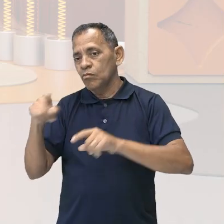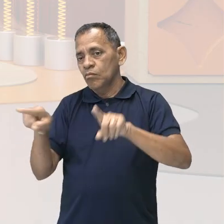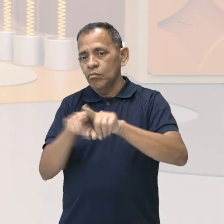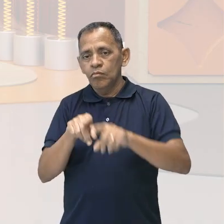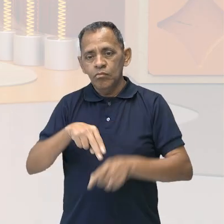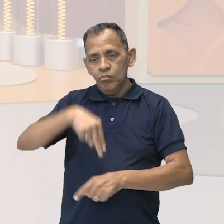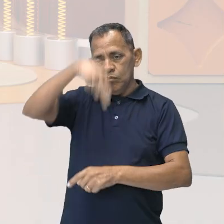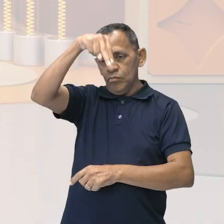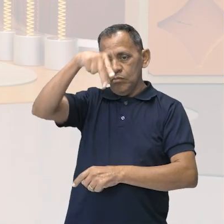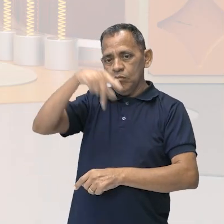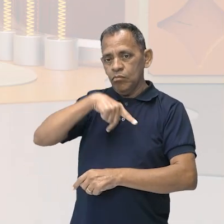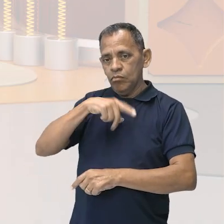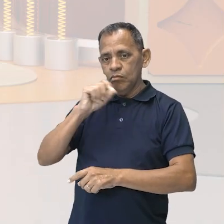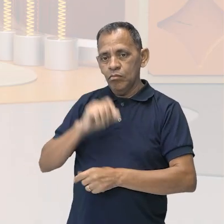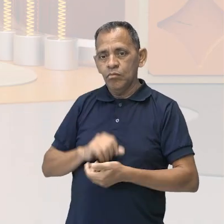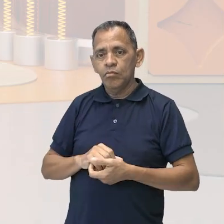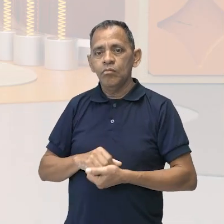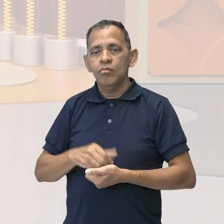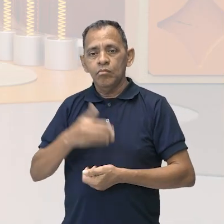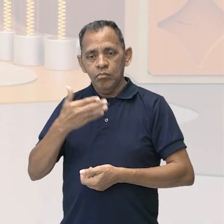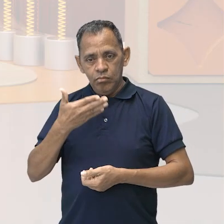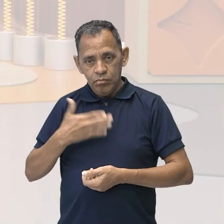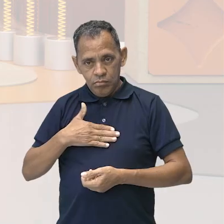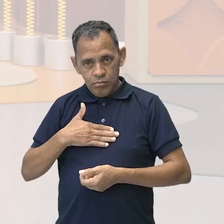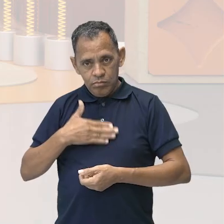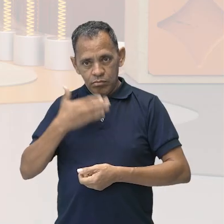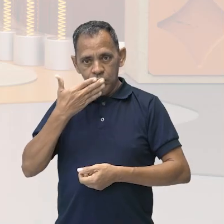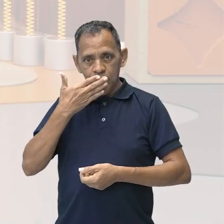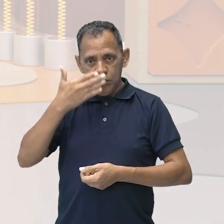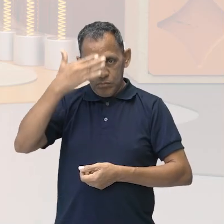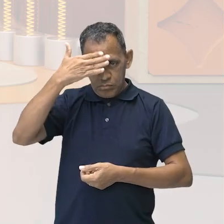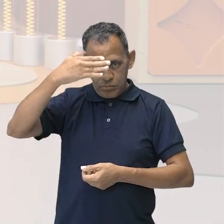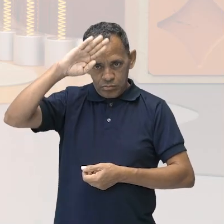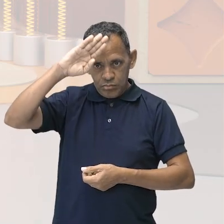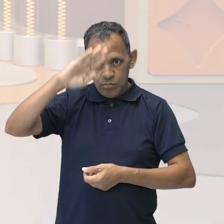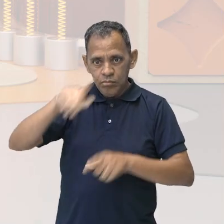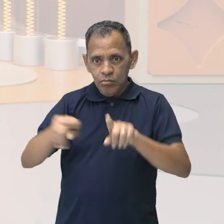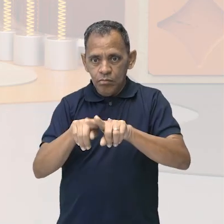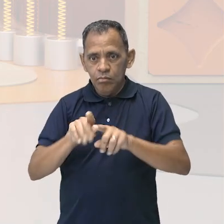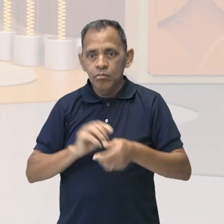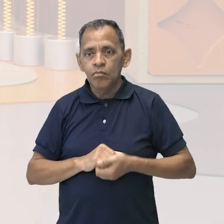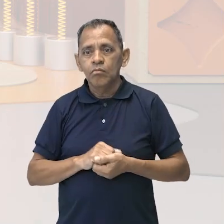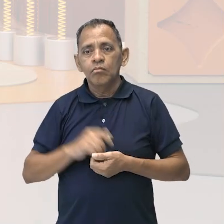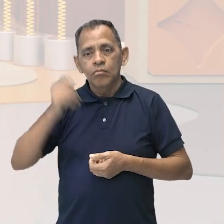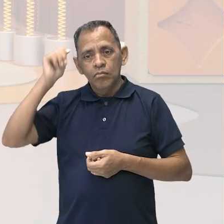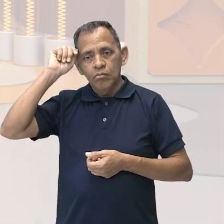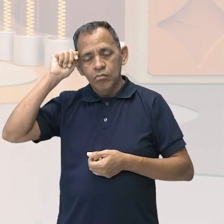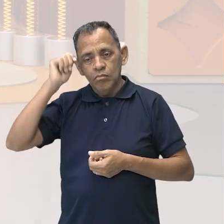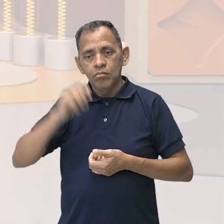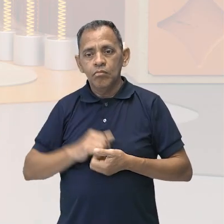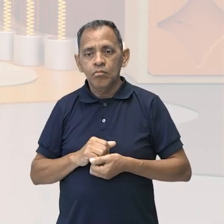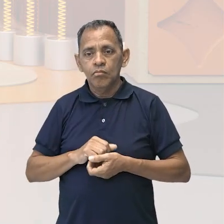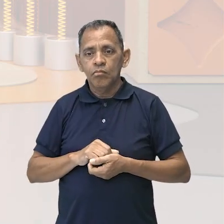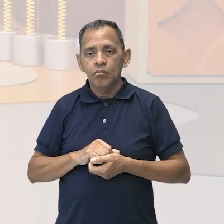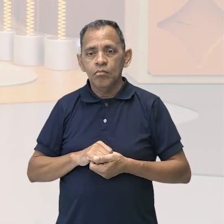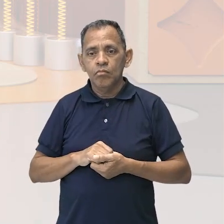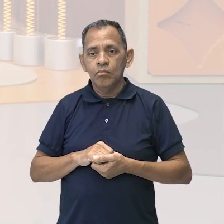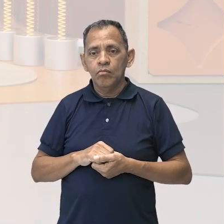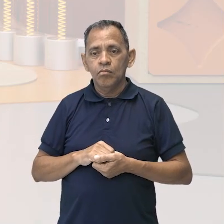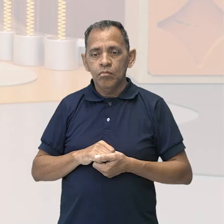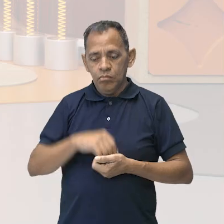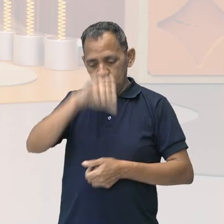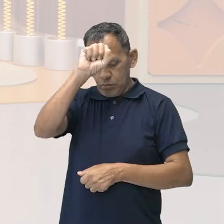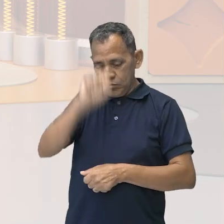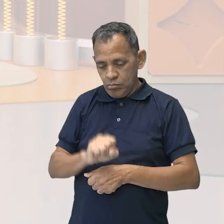a gente tem a questão do islamismo, né, que é a religião predominante nessa África mediterrânea. E para o